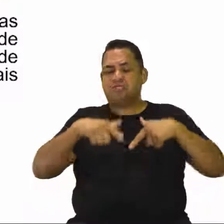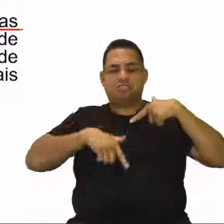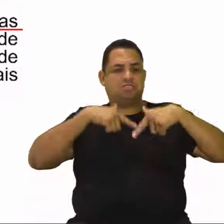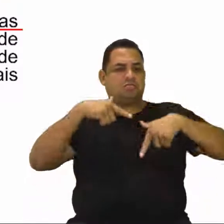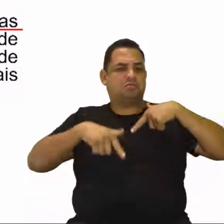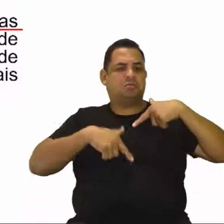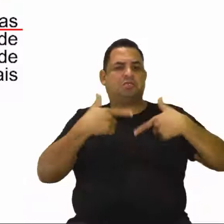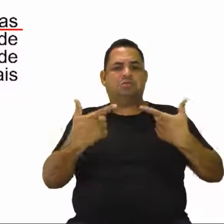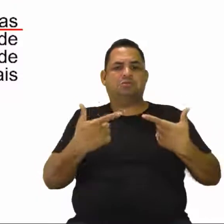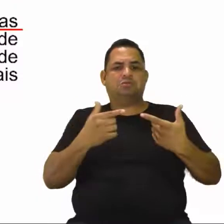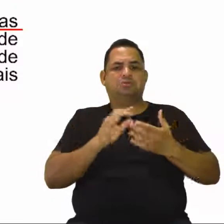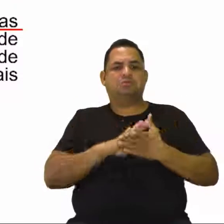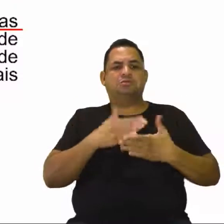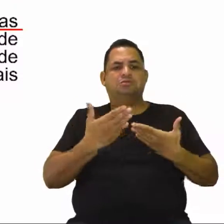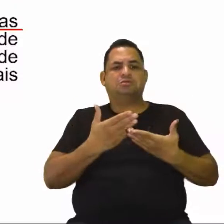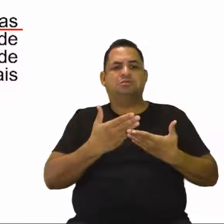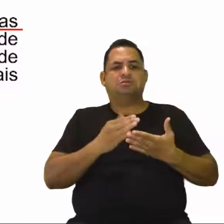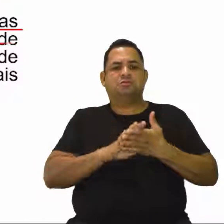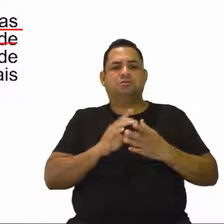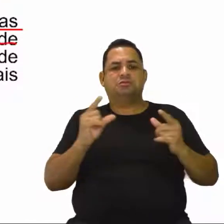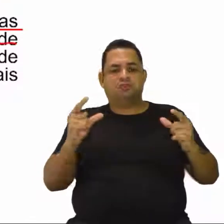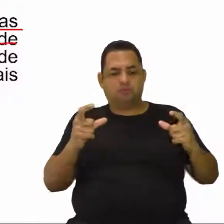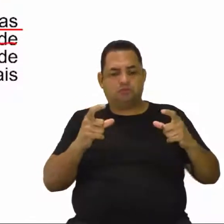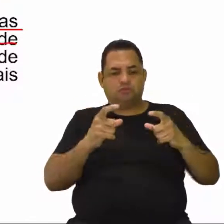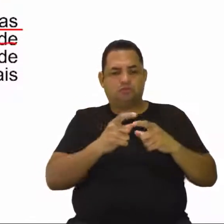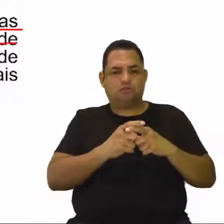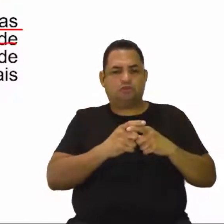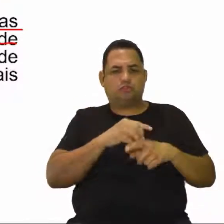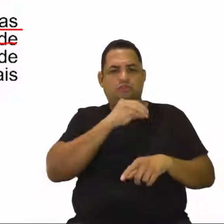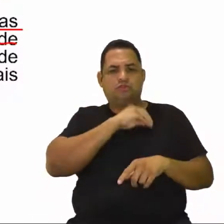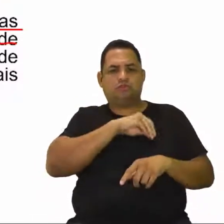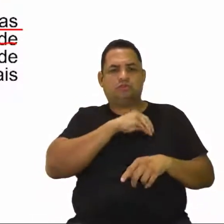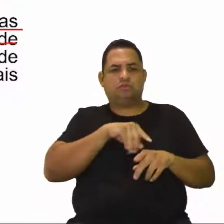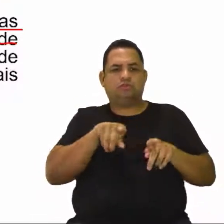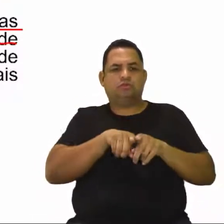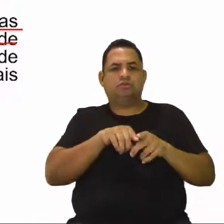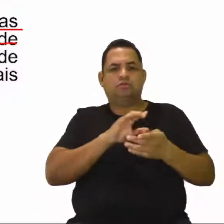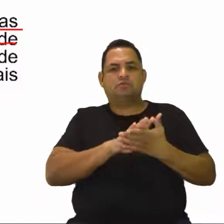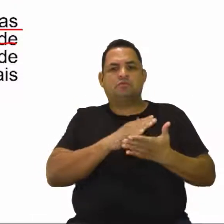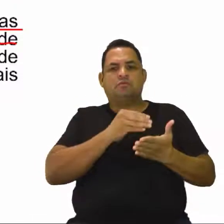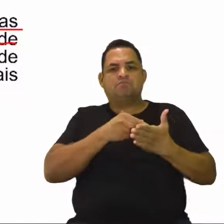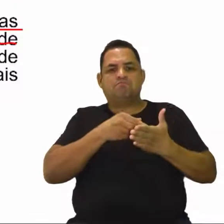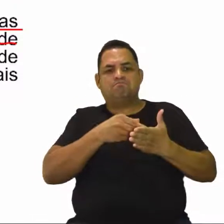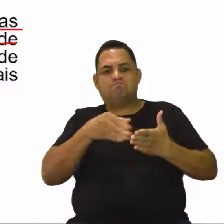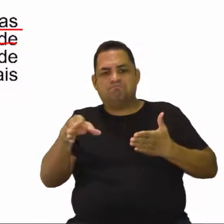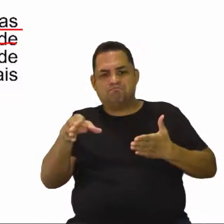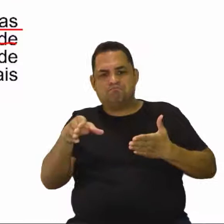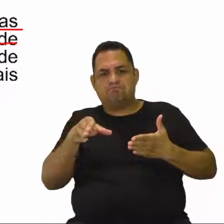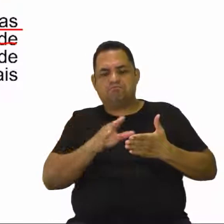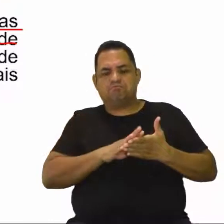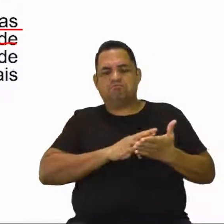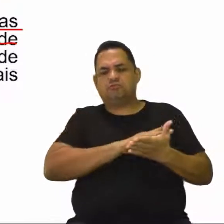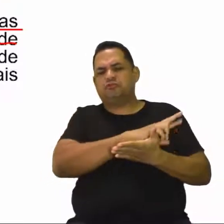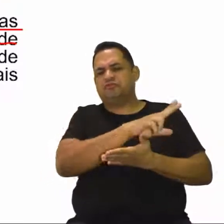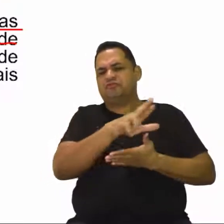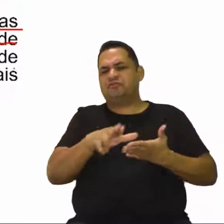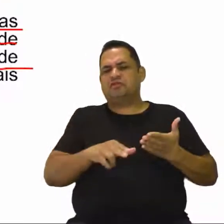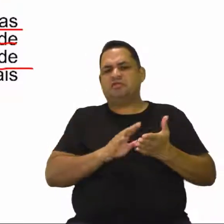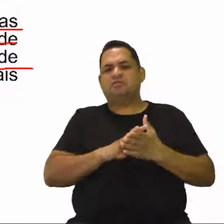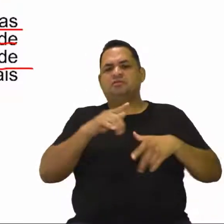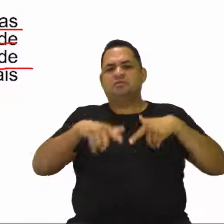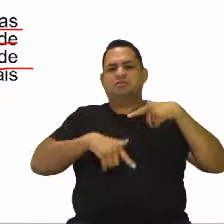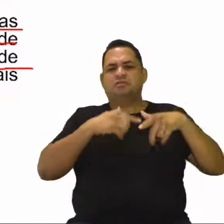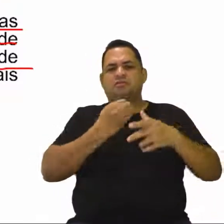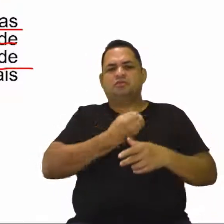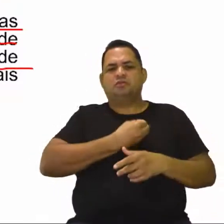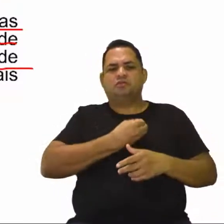a queda das atividades, houve redução dos salários e também demissões de milhões de trabalhadores. O